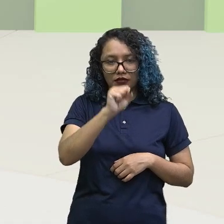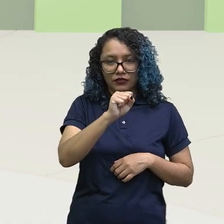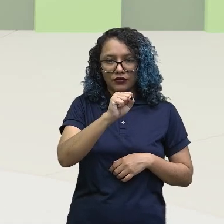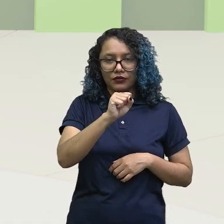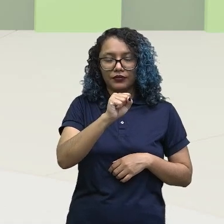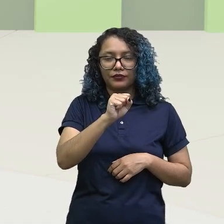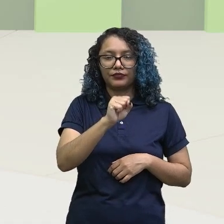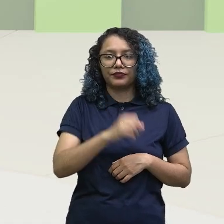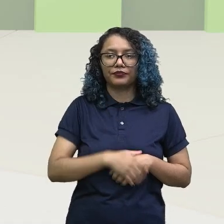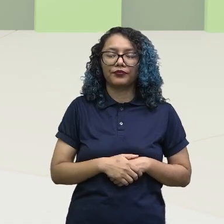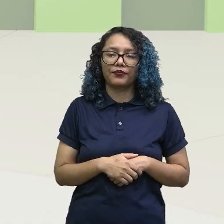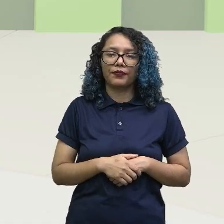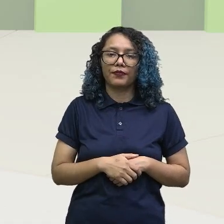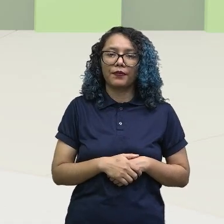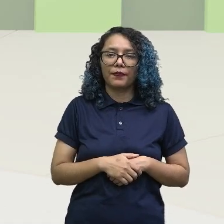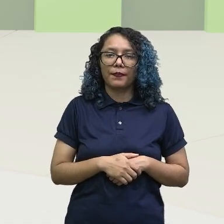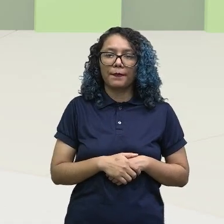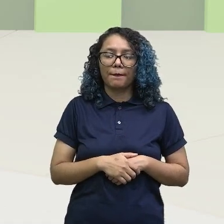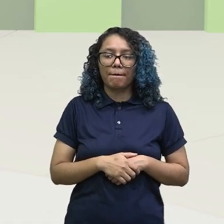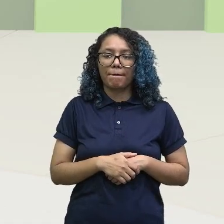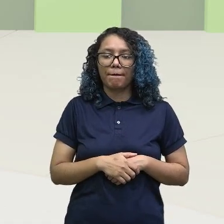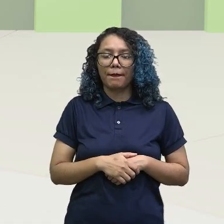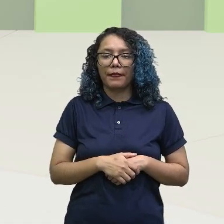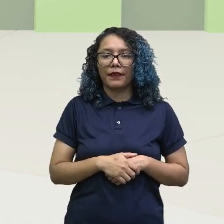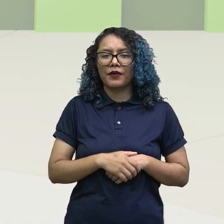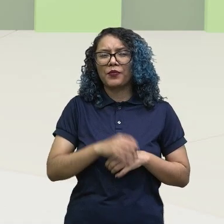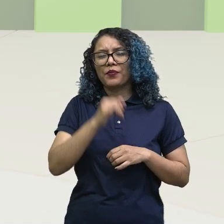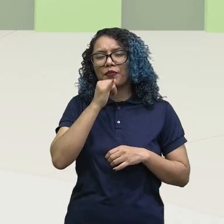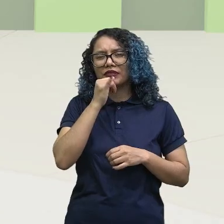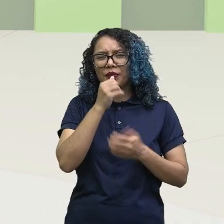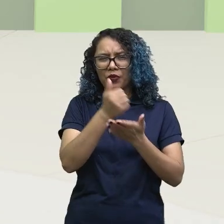permanganato de potássio, tá? Permanganato de potássio é aquele